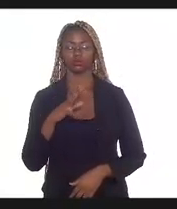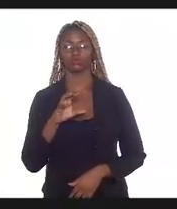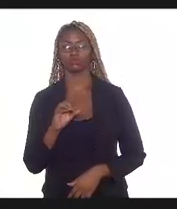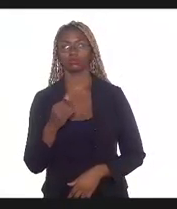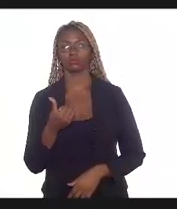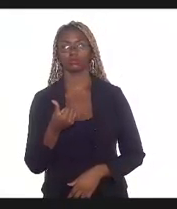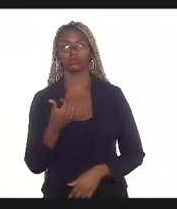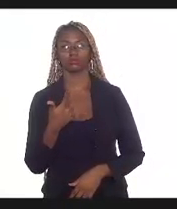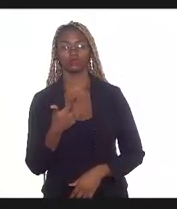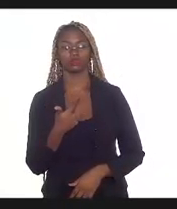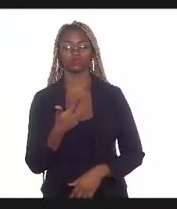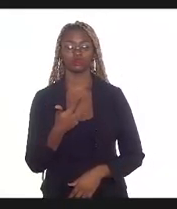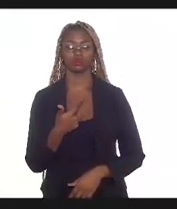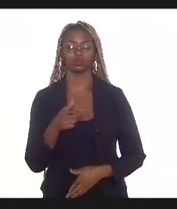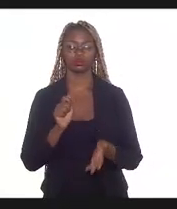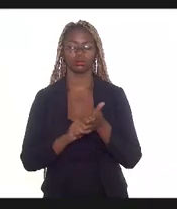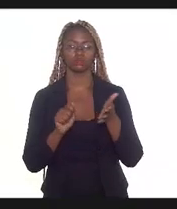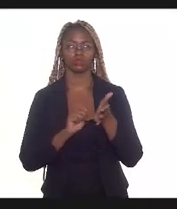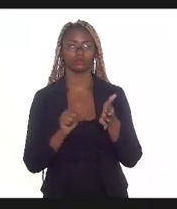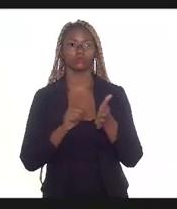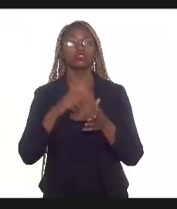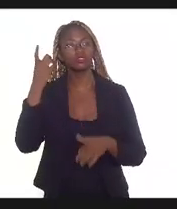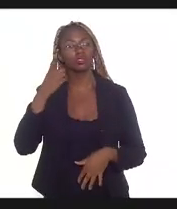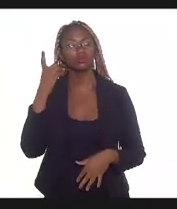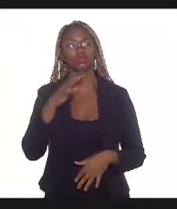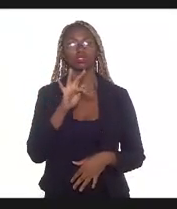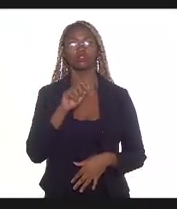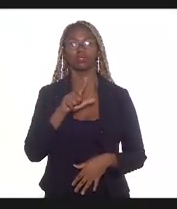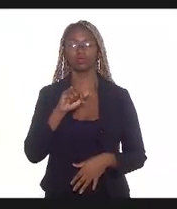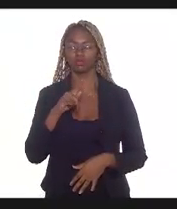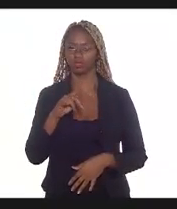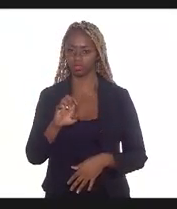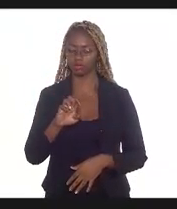4062, autoria do deputado Felipe Soares,